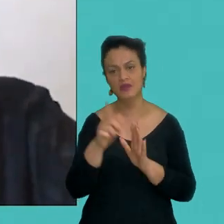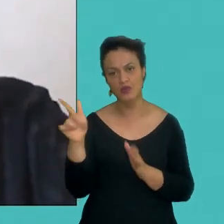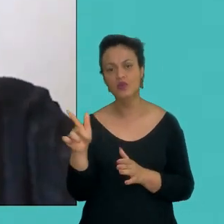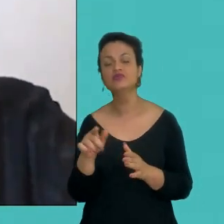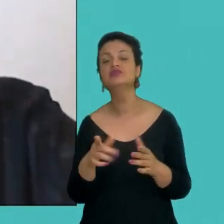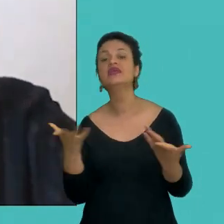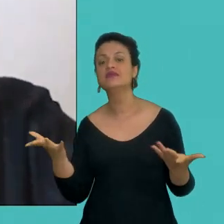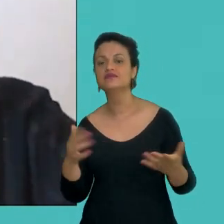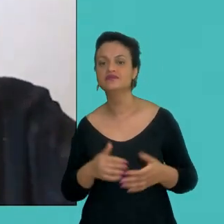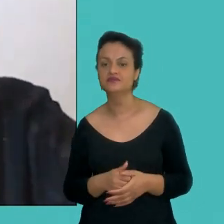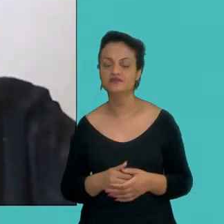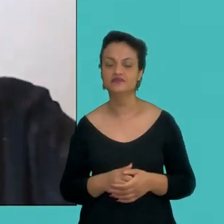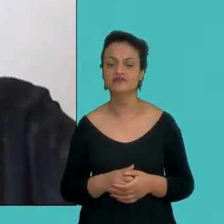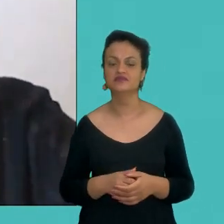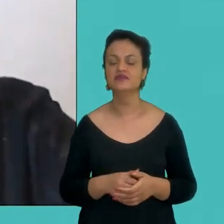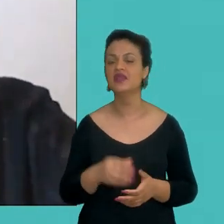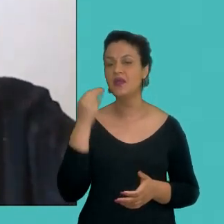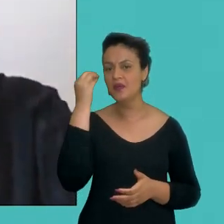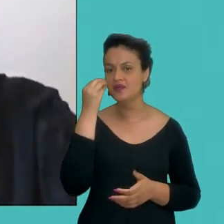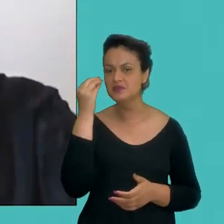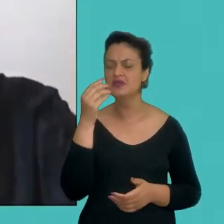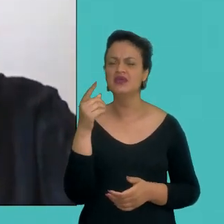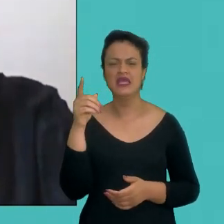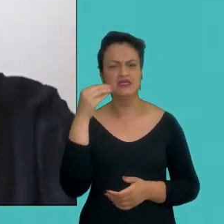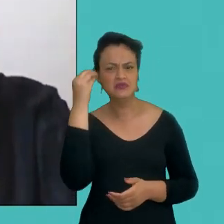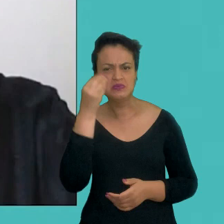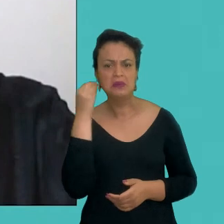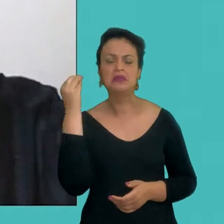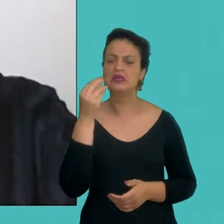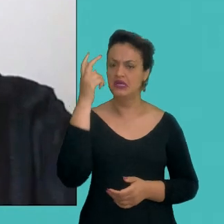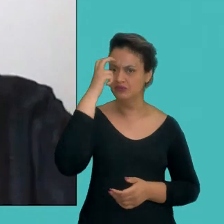Mesma pergunta ao Paulo Gonet, que é um